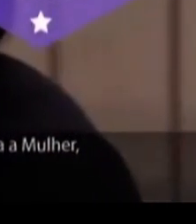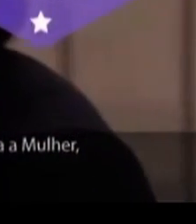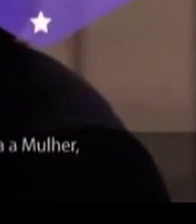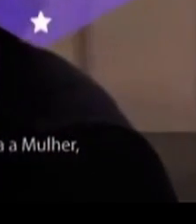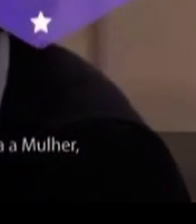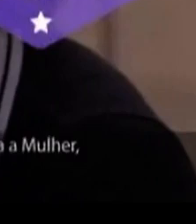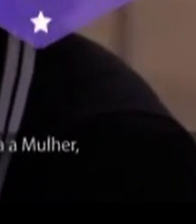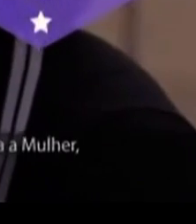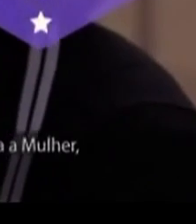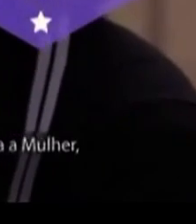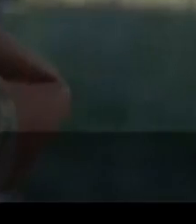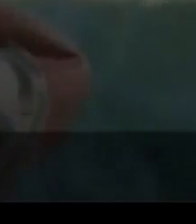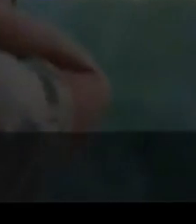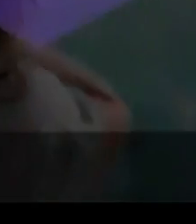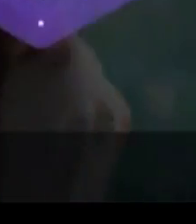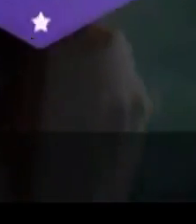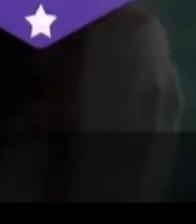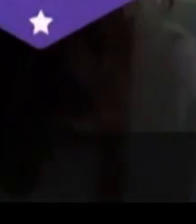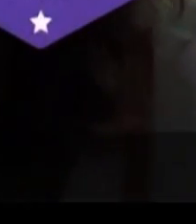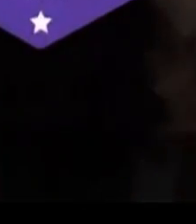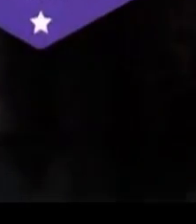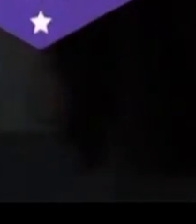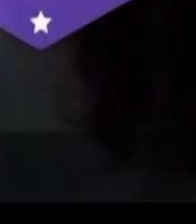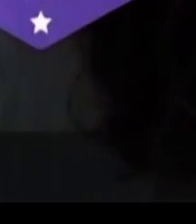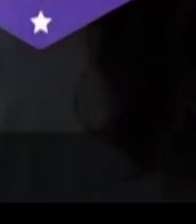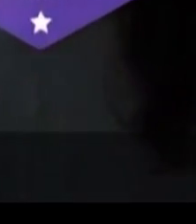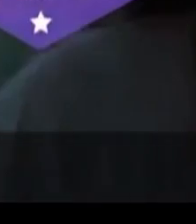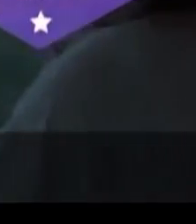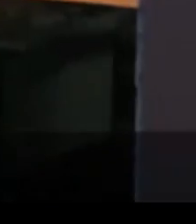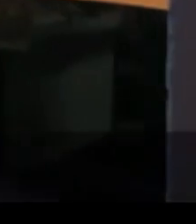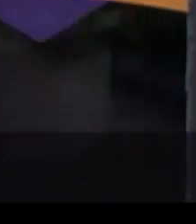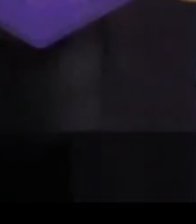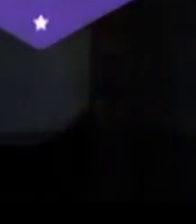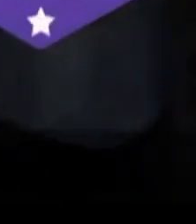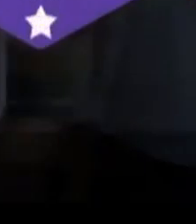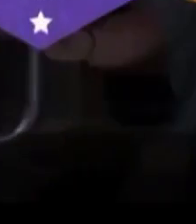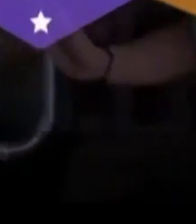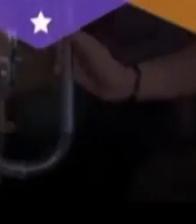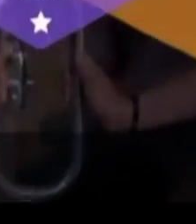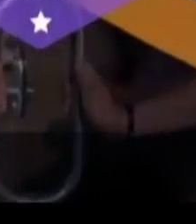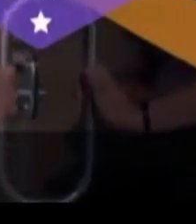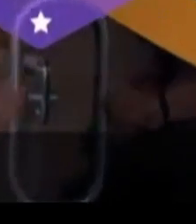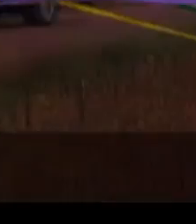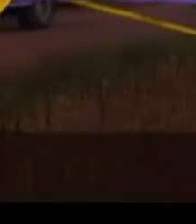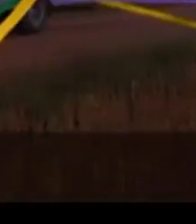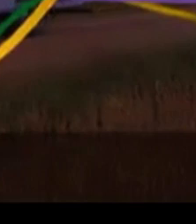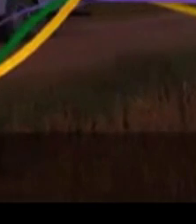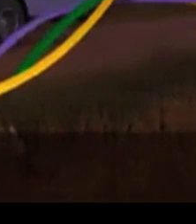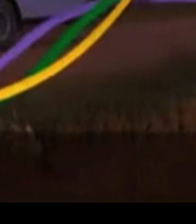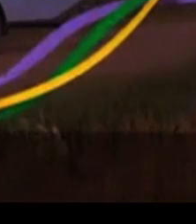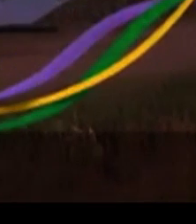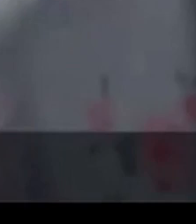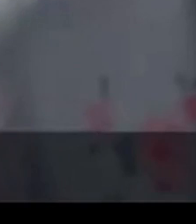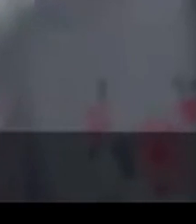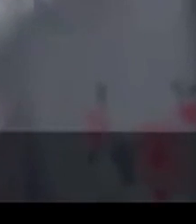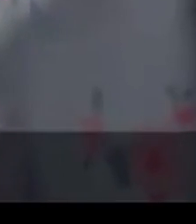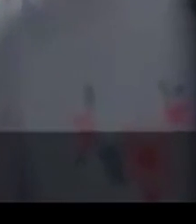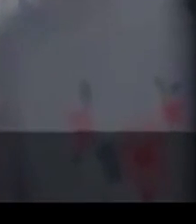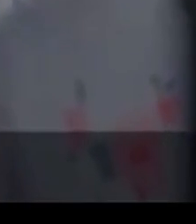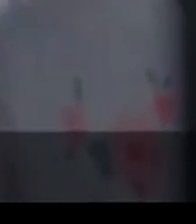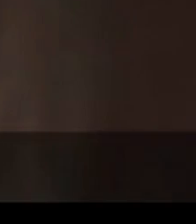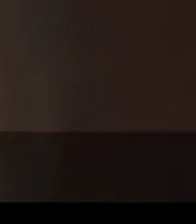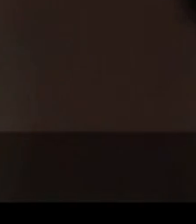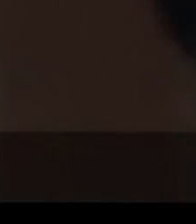Enfrentamento à Violência contra a Mulher, o programa Mulher Viver Sem Violência, a ampliação do Ligue 180 e as unidades móveis que